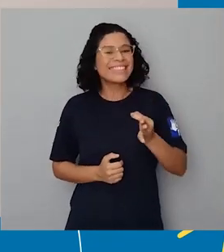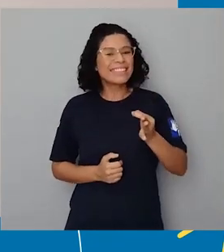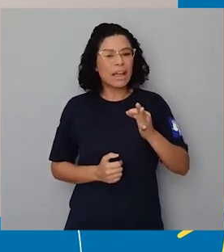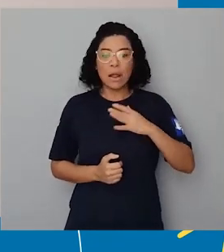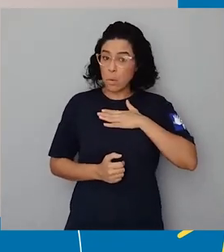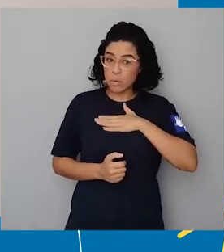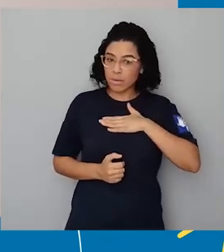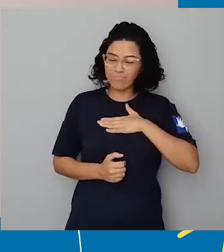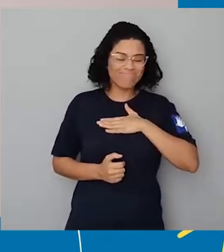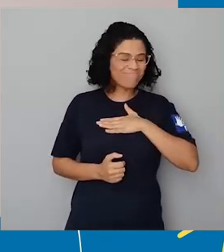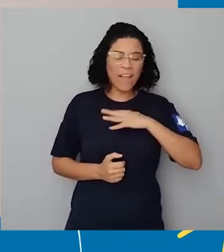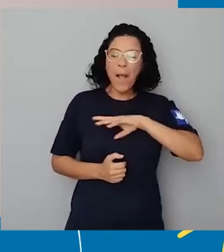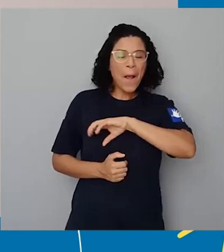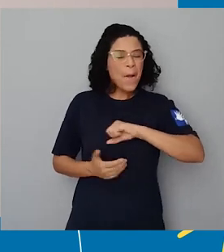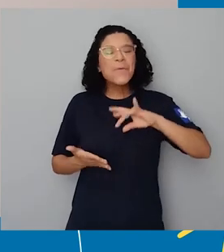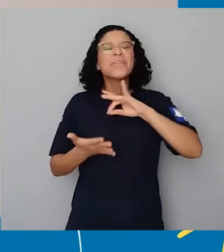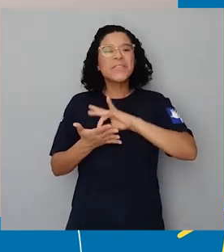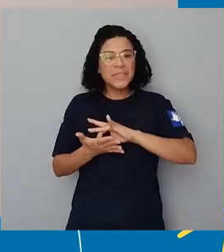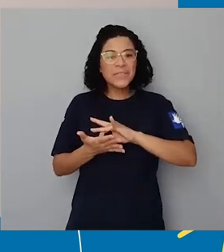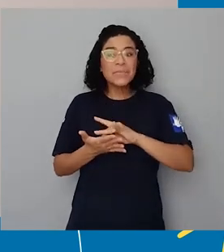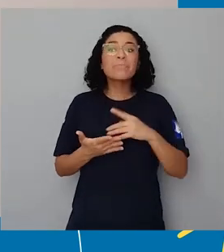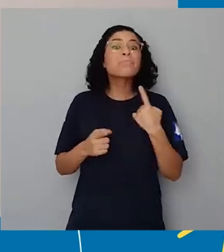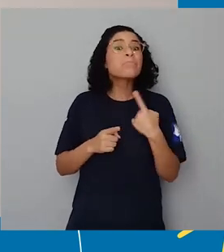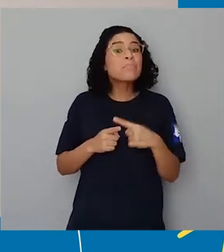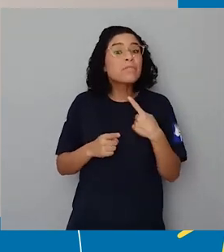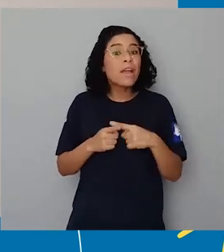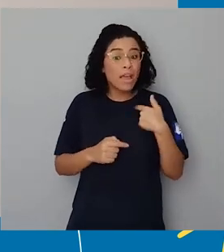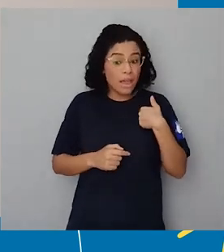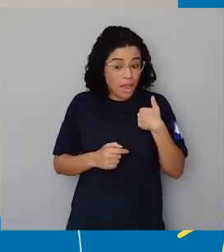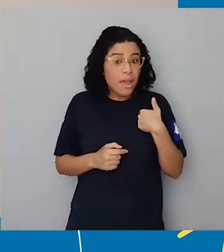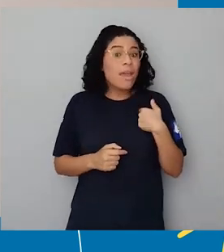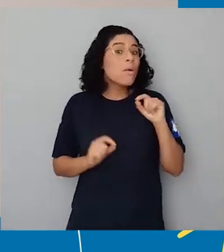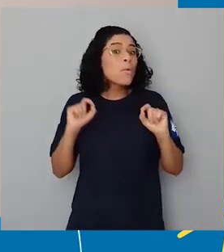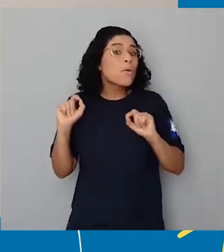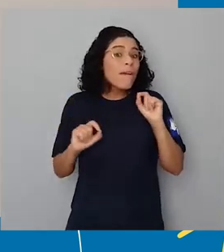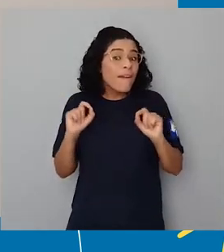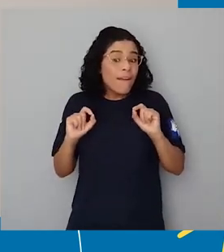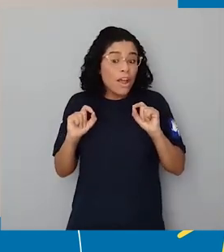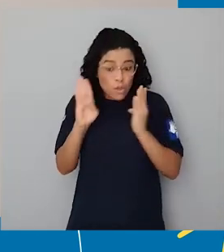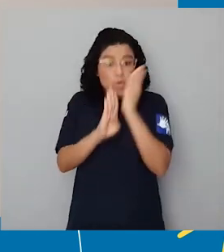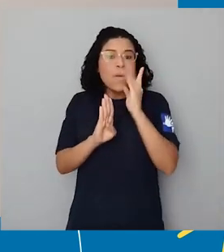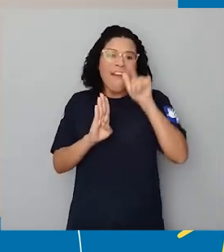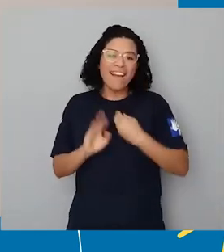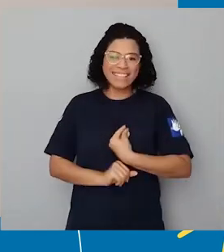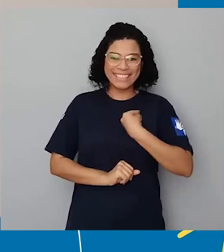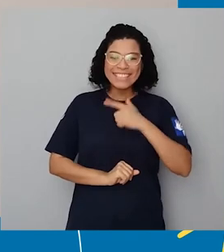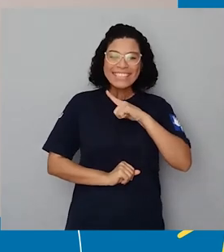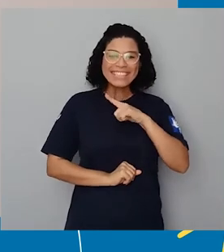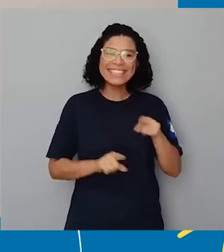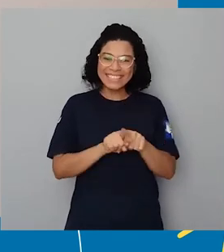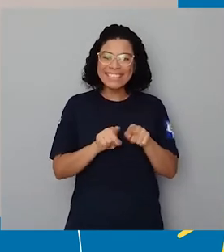que elas não vão gostar, elas vão amar, pois descobrir é viver. Crianças, assim